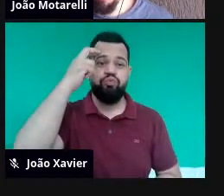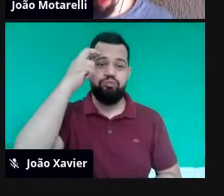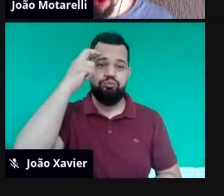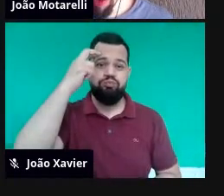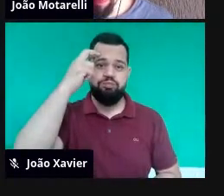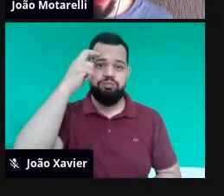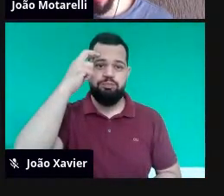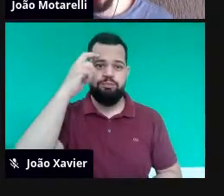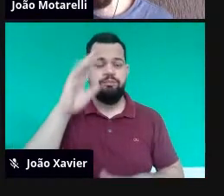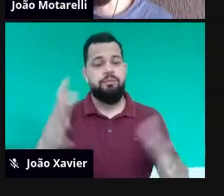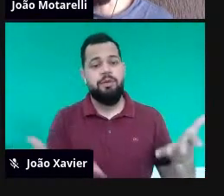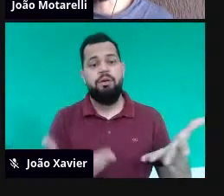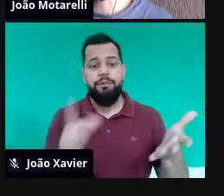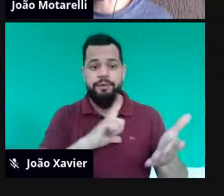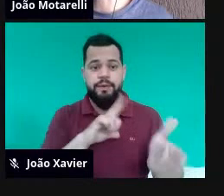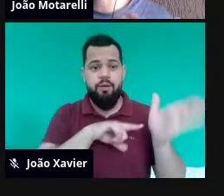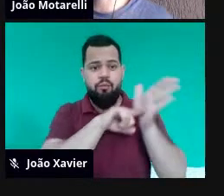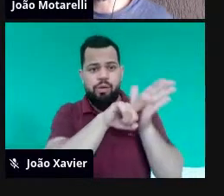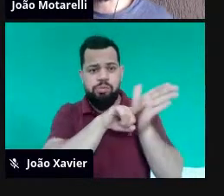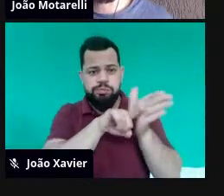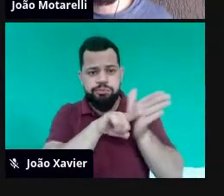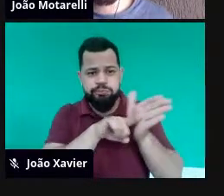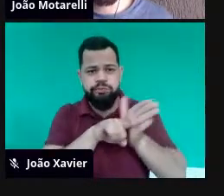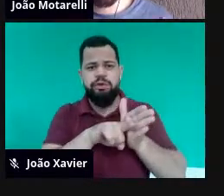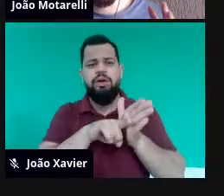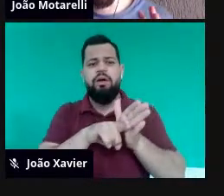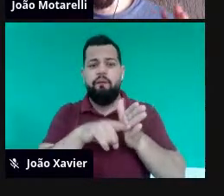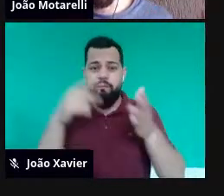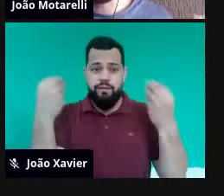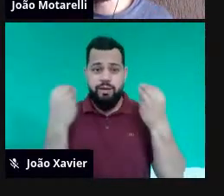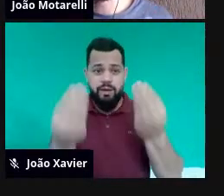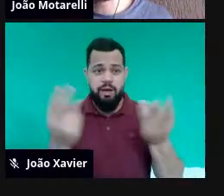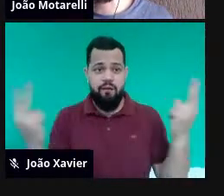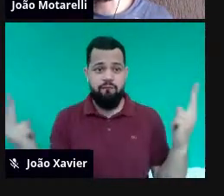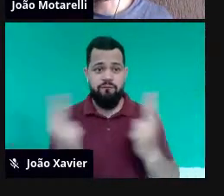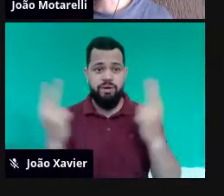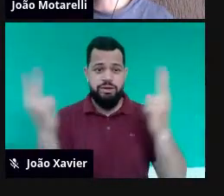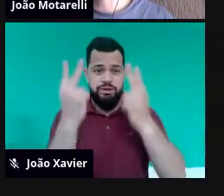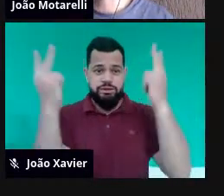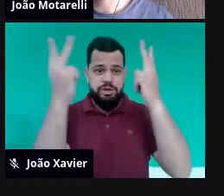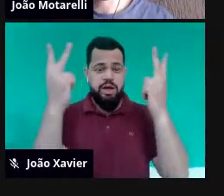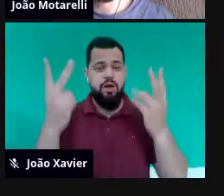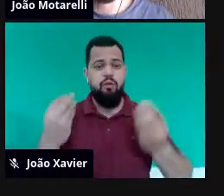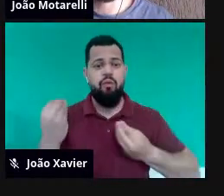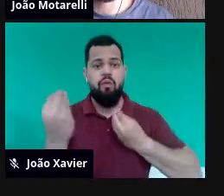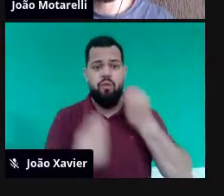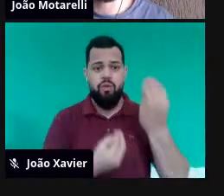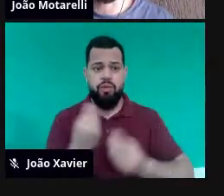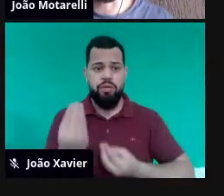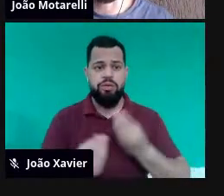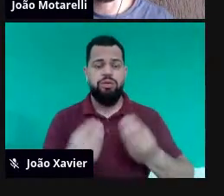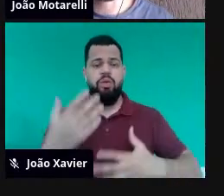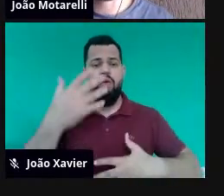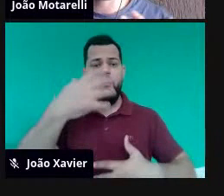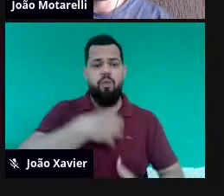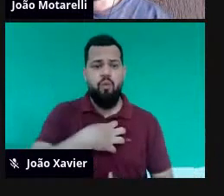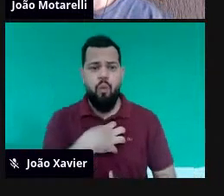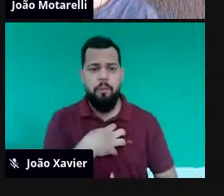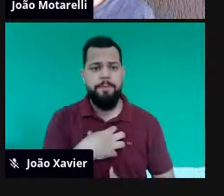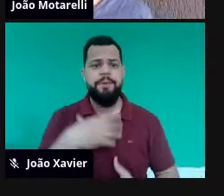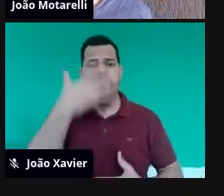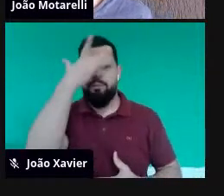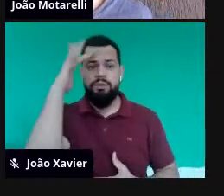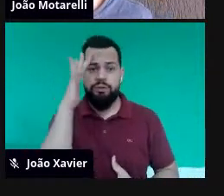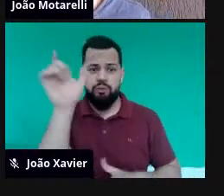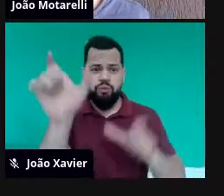que avalia muito bem isso, qual que é a influência, né, dessa construção social sobre o comportamento dos indivíduos. Esse é o estudo